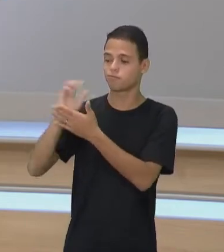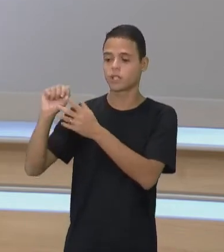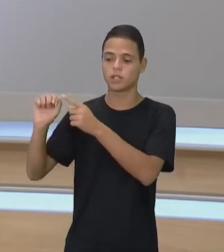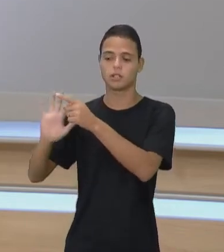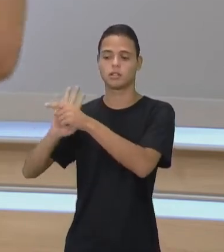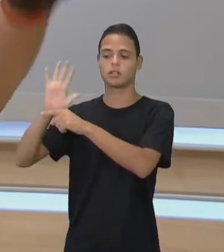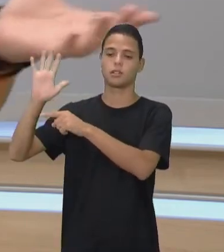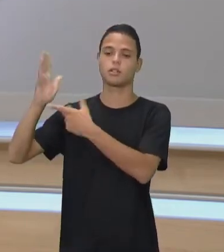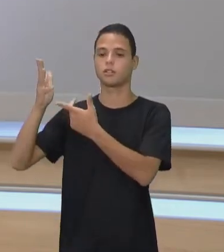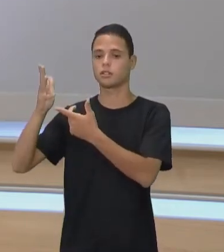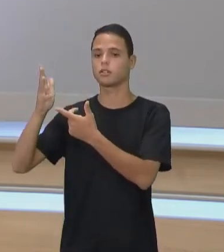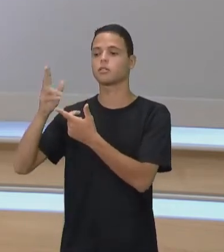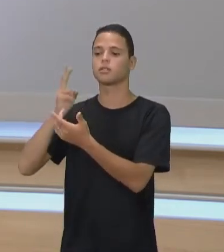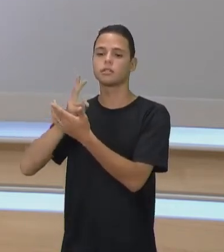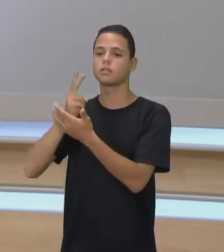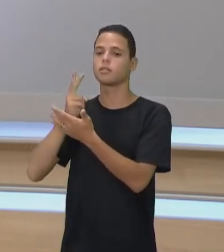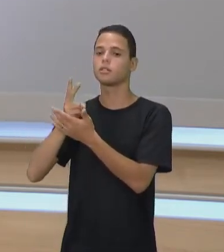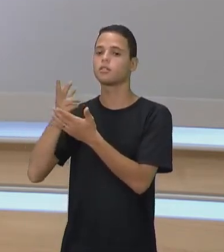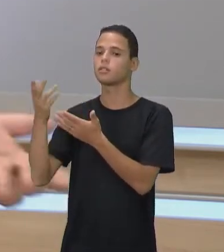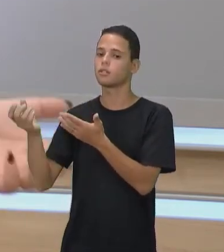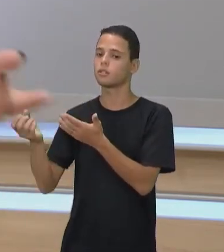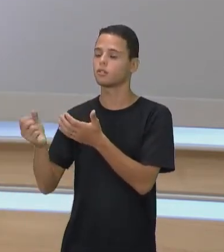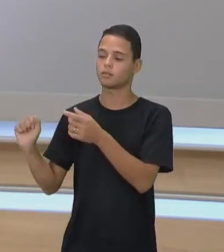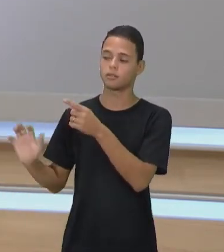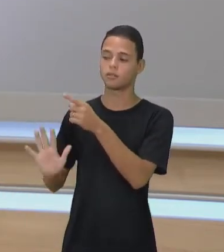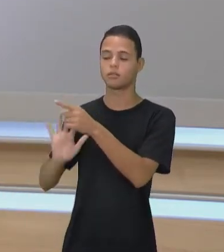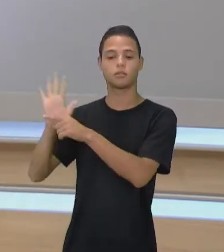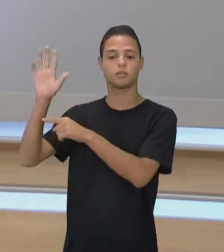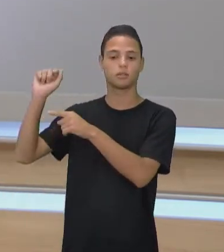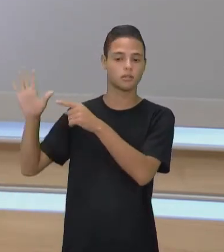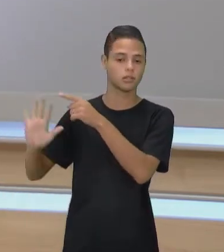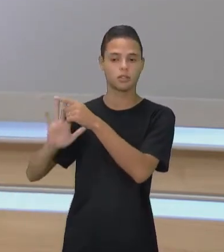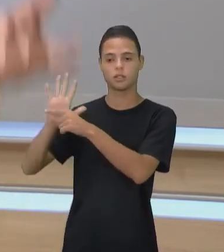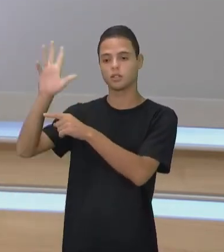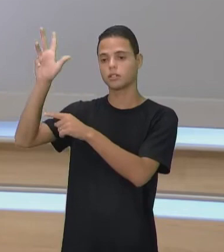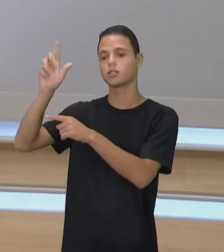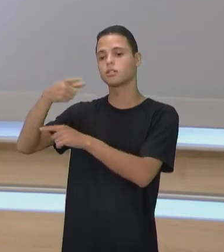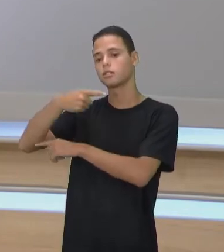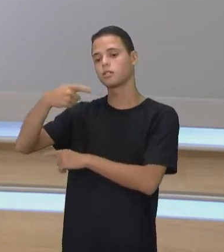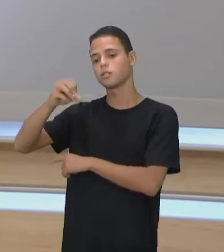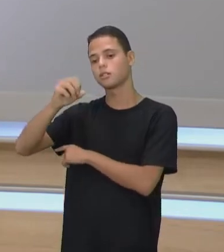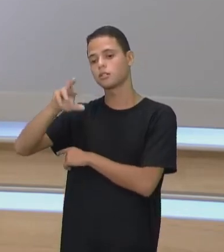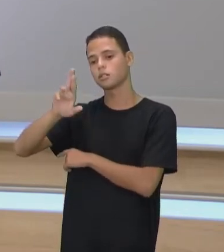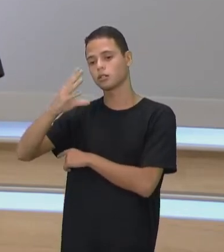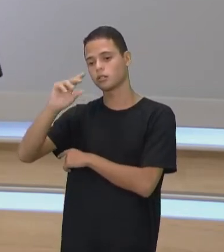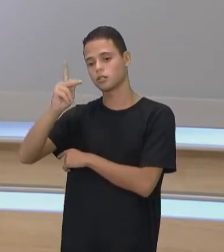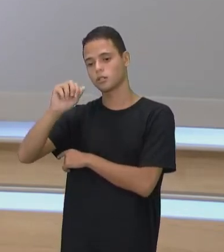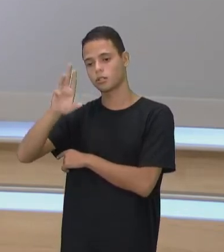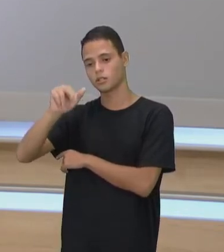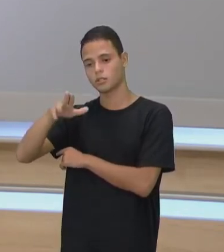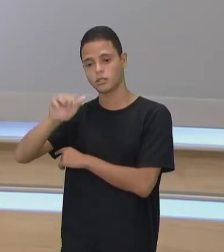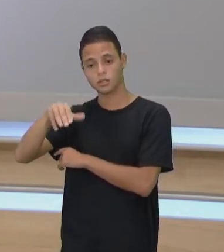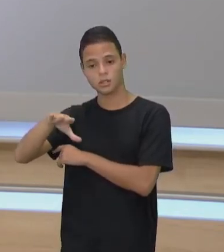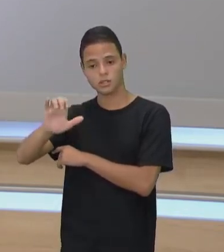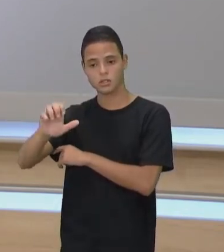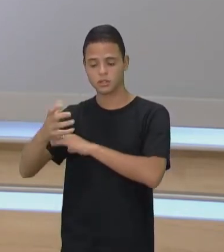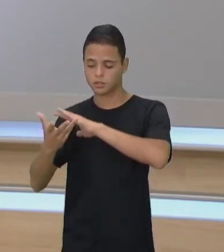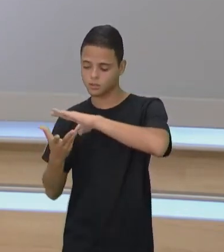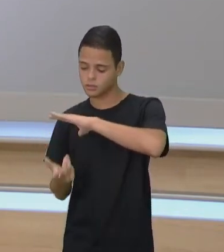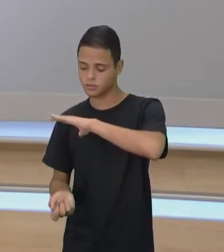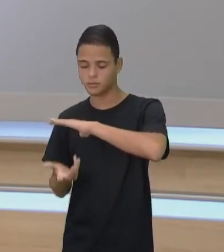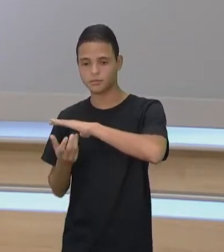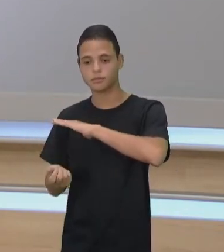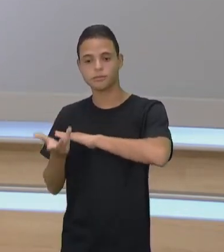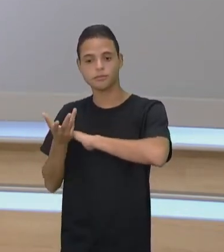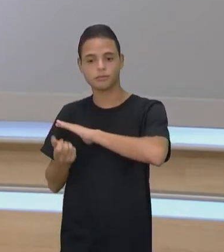ficar também emitindo esses gases, tipo, freestyle. Esse chorume não está chegando ali nos lençóis freáticos.